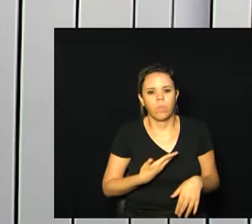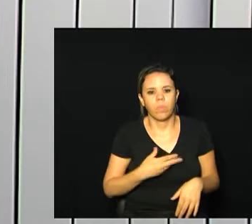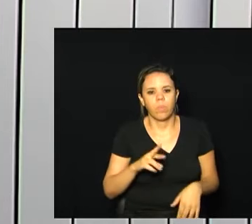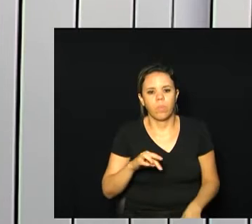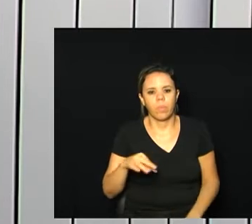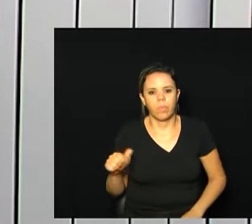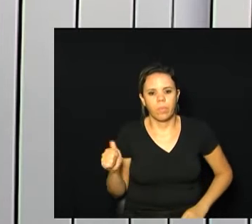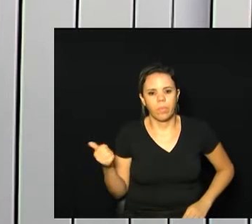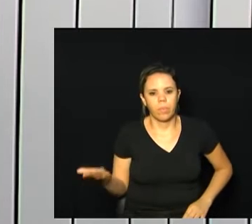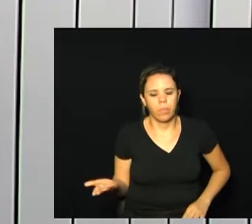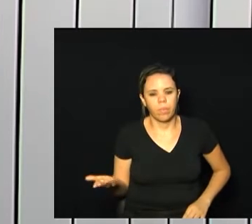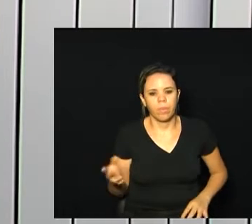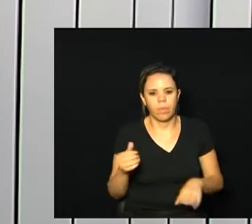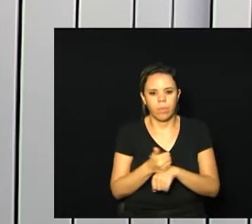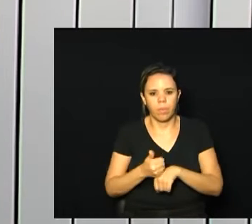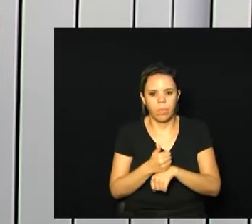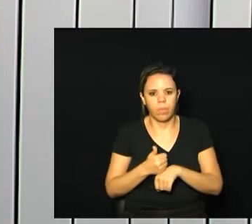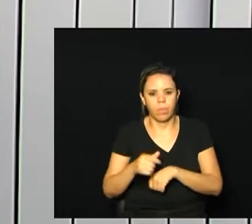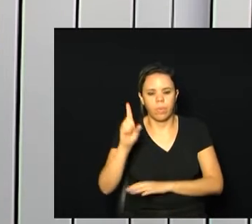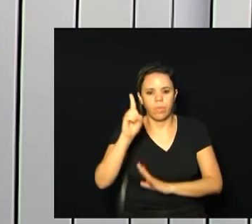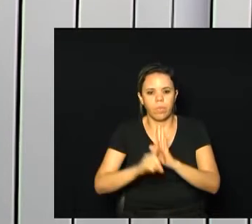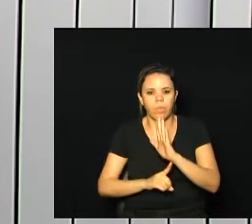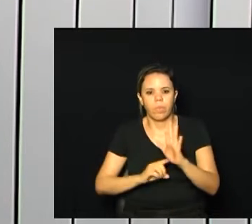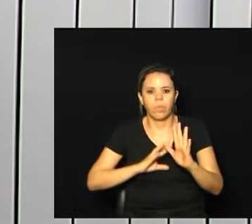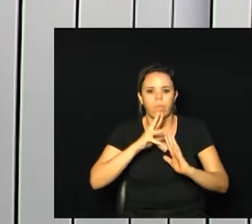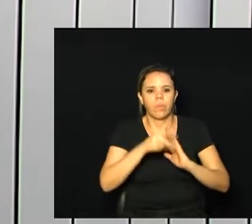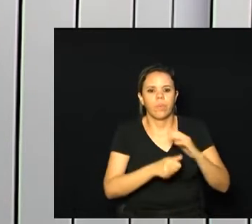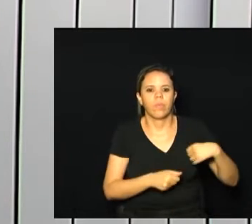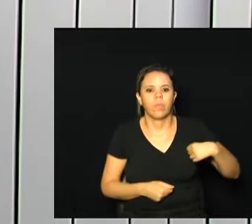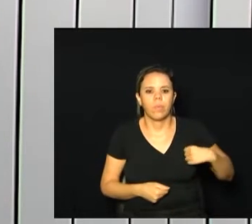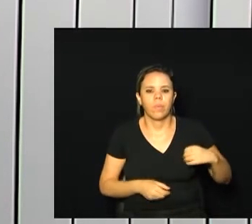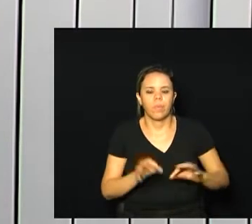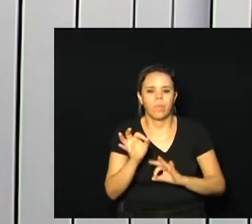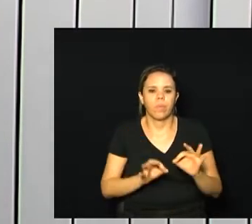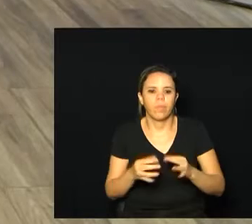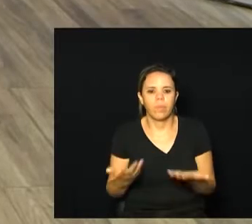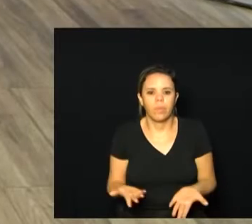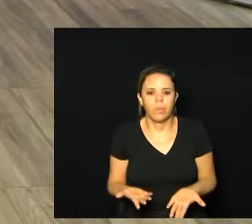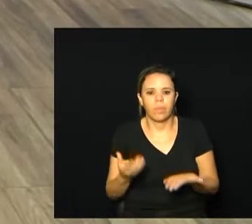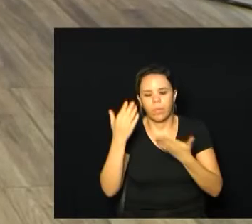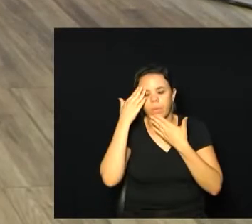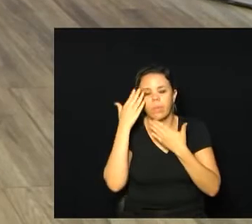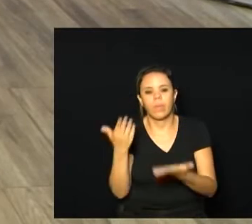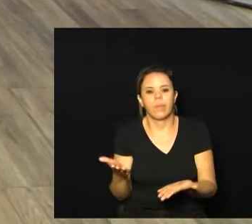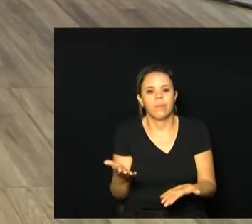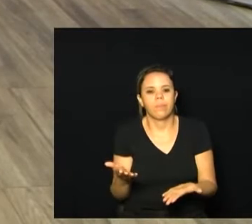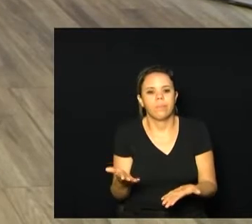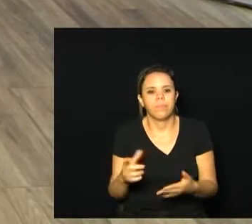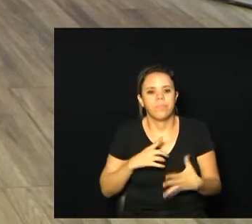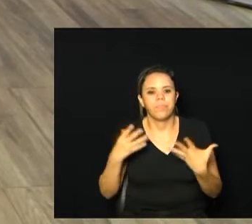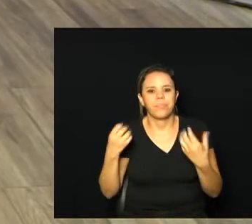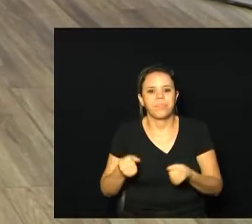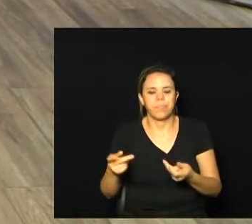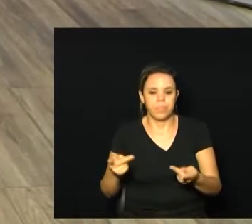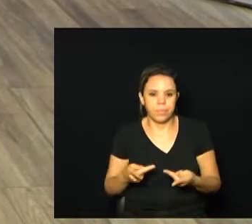Renata Franco, ela que é especialista em direito ambiental e regulatório. Então, Renata, muito obrigado por ter aceito o